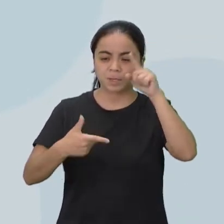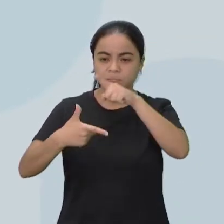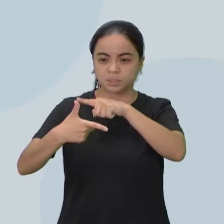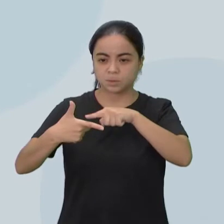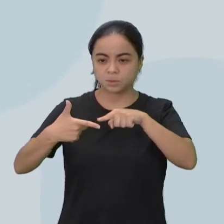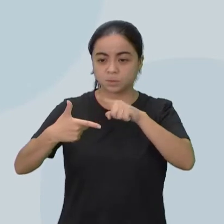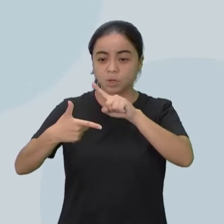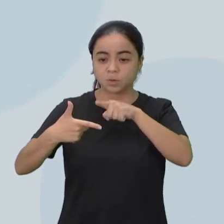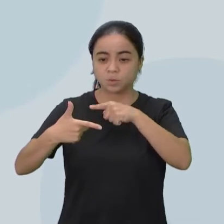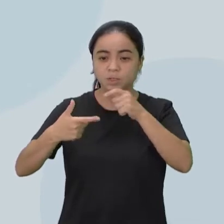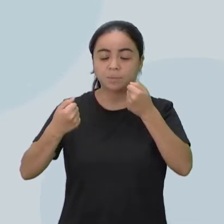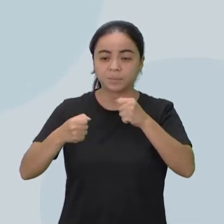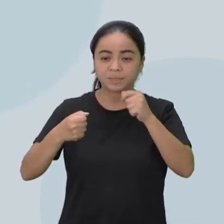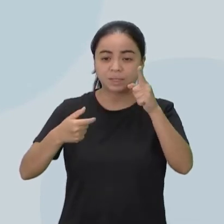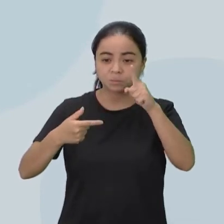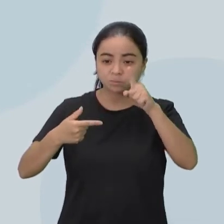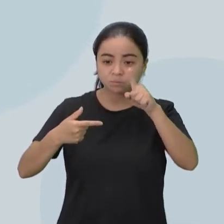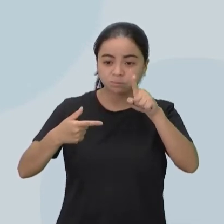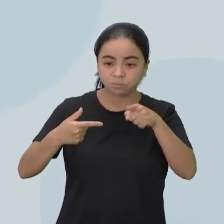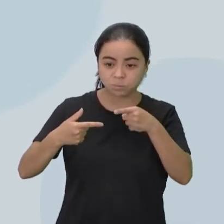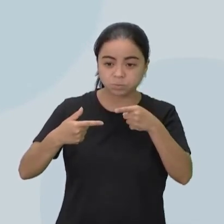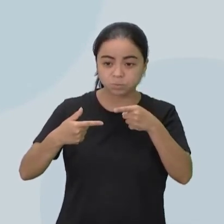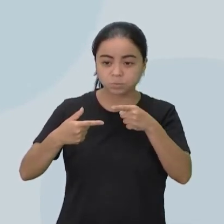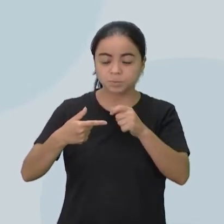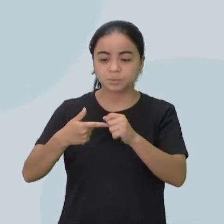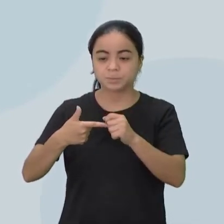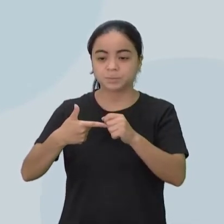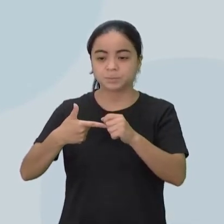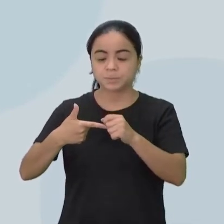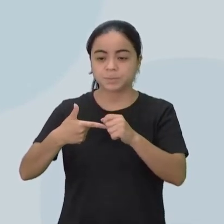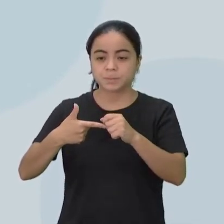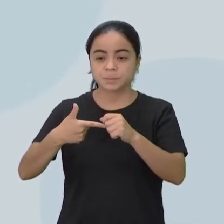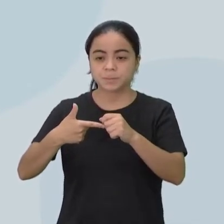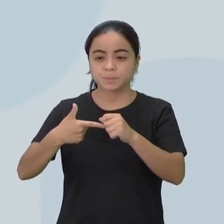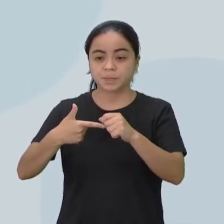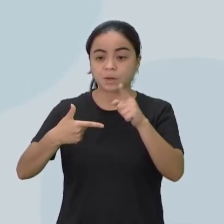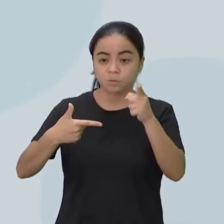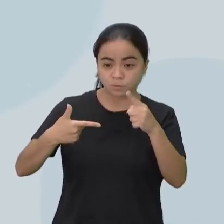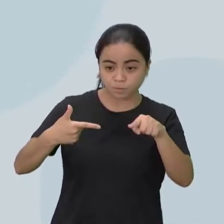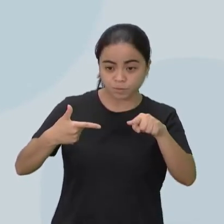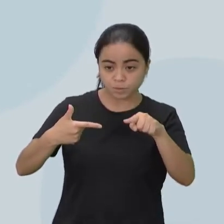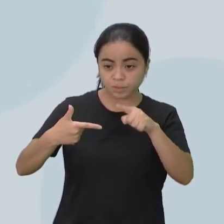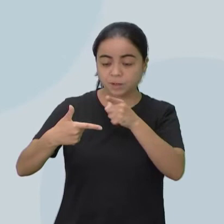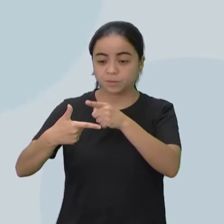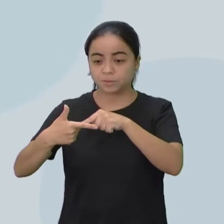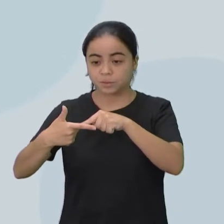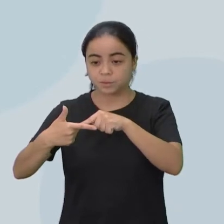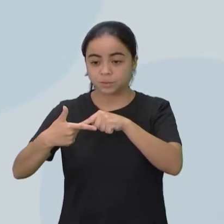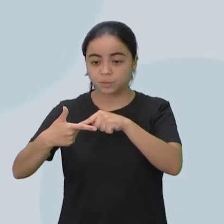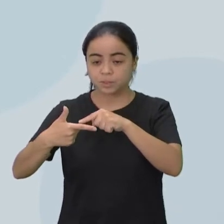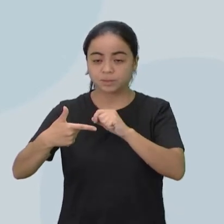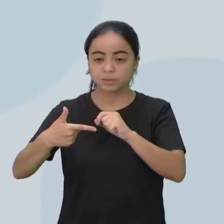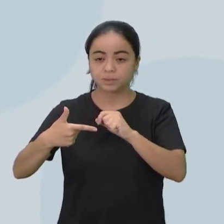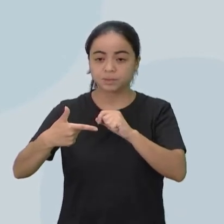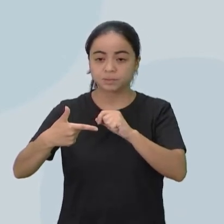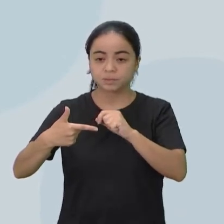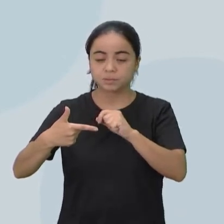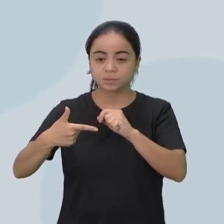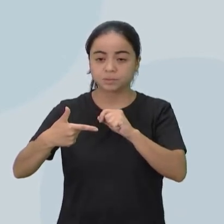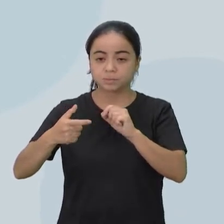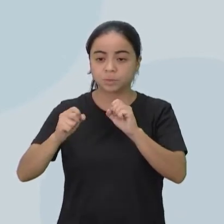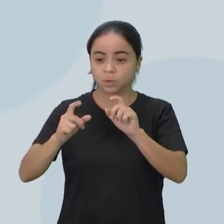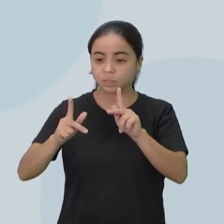não tem, você tem que acrescentar. Com casas decimais iguais, você dá um tchau aqui para essa vírgula. Acabou,